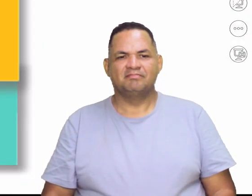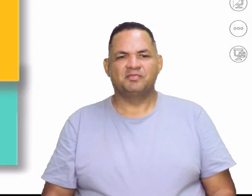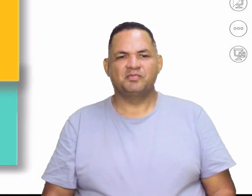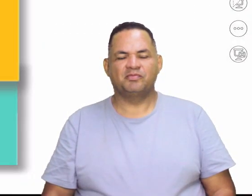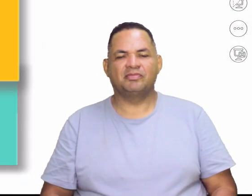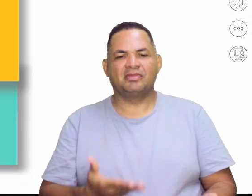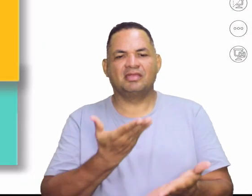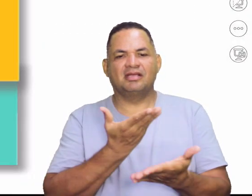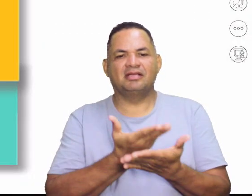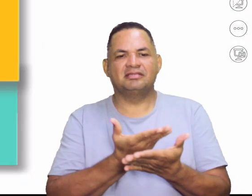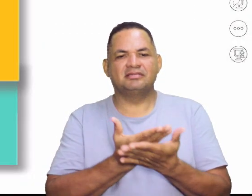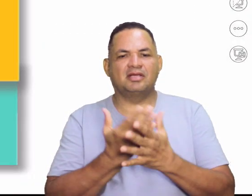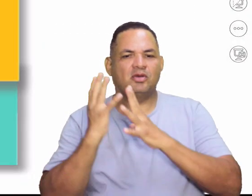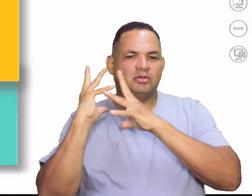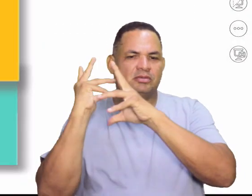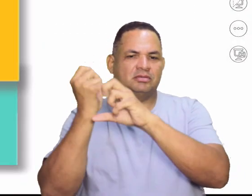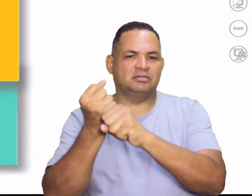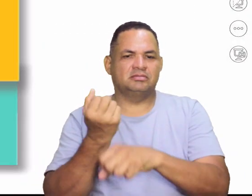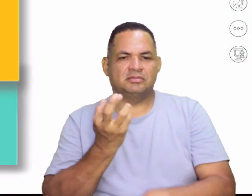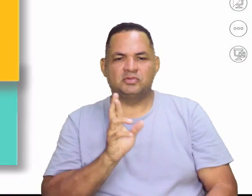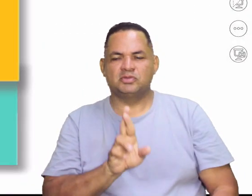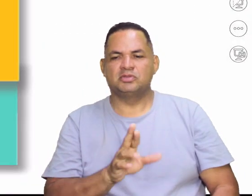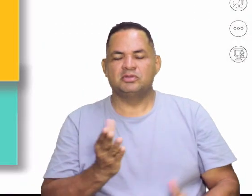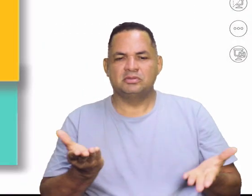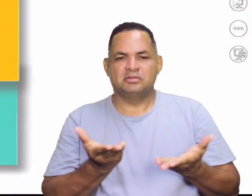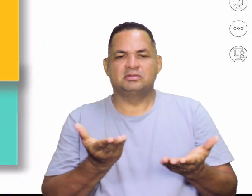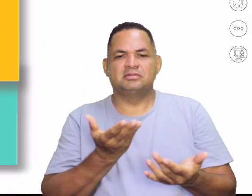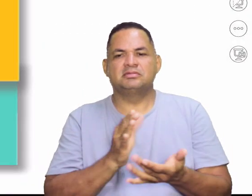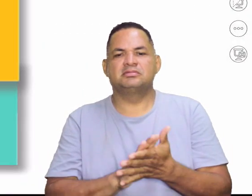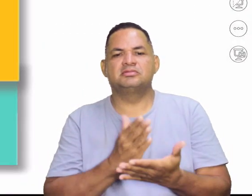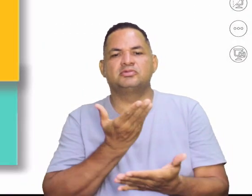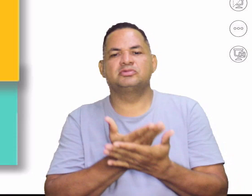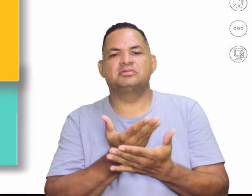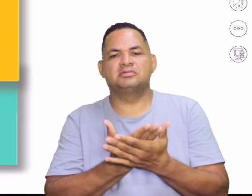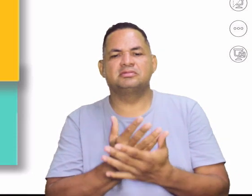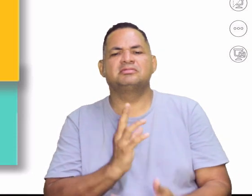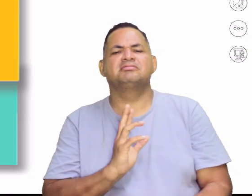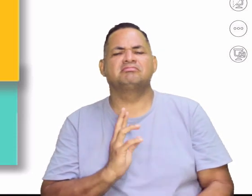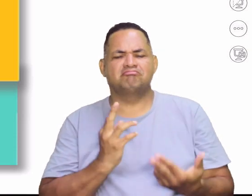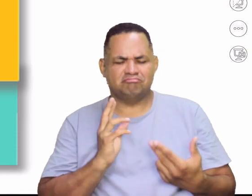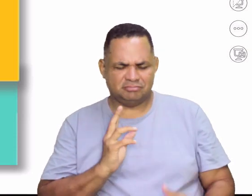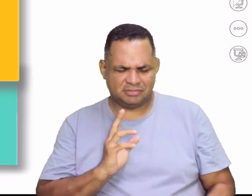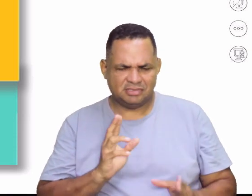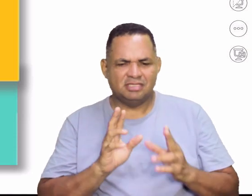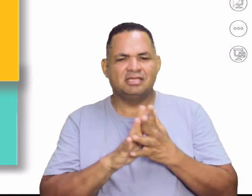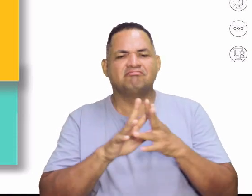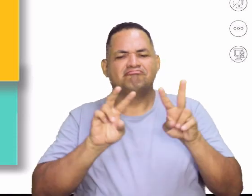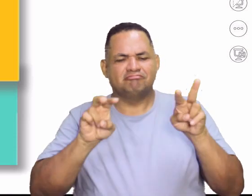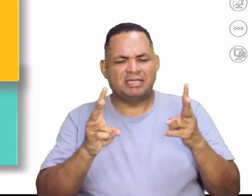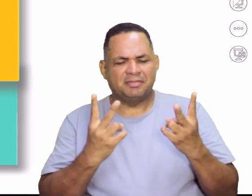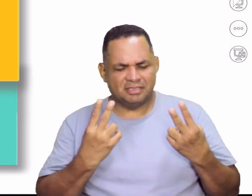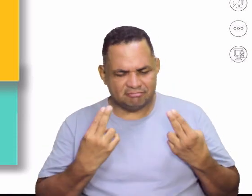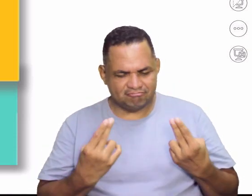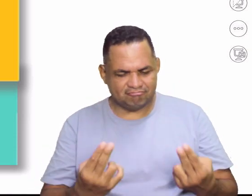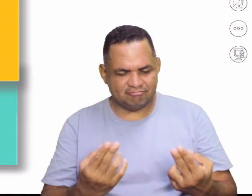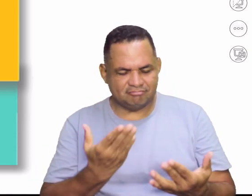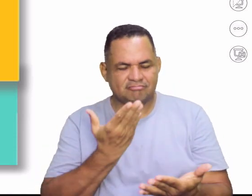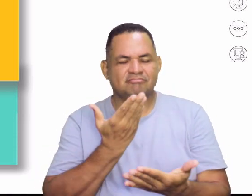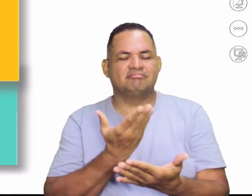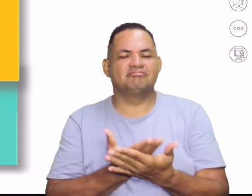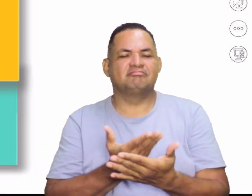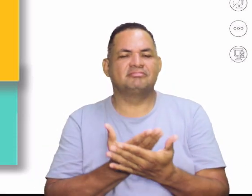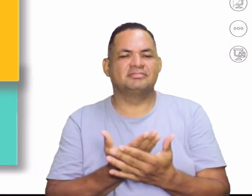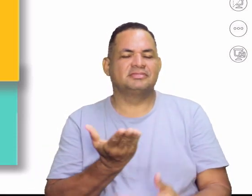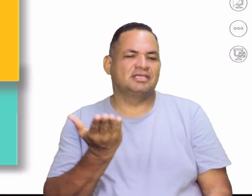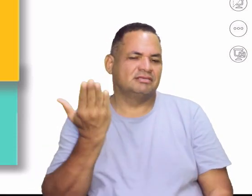Bom, pessoal, na nossa revisão de recuperação hoje, nós vamos ver aqueles mesmos assuntos que nós vimos na prova e